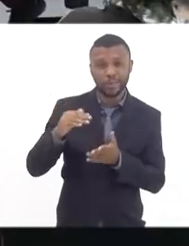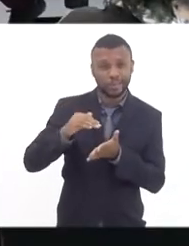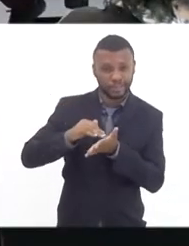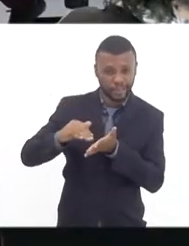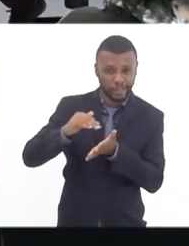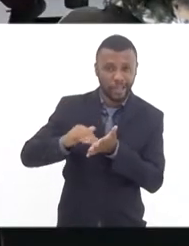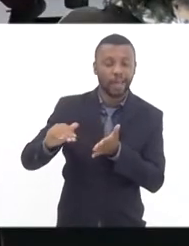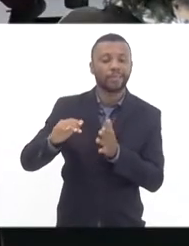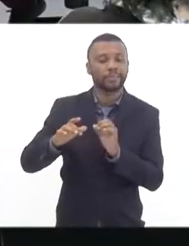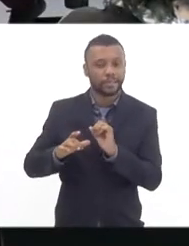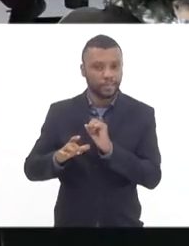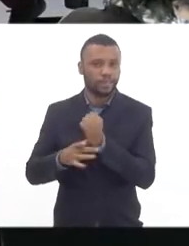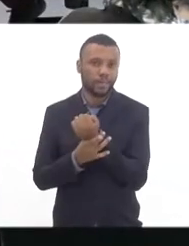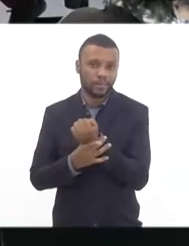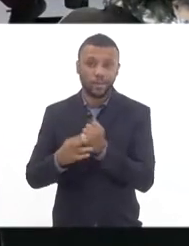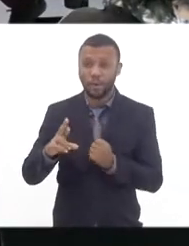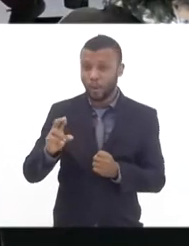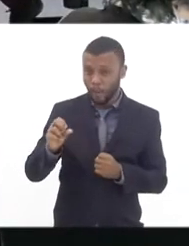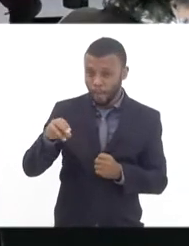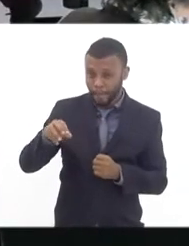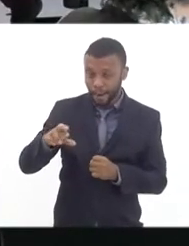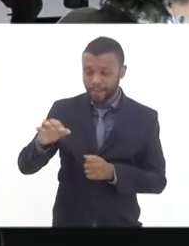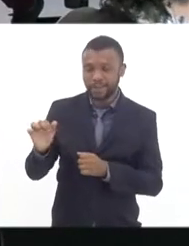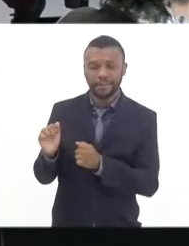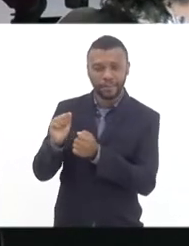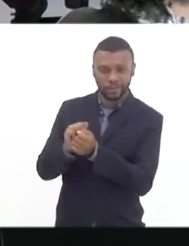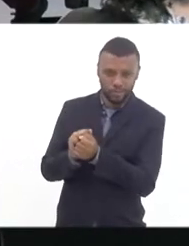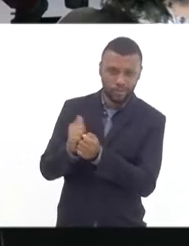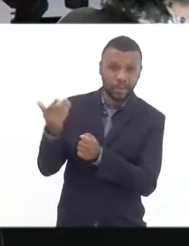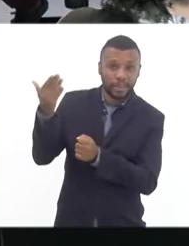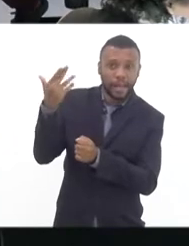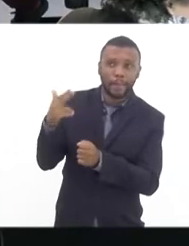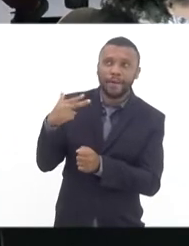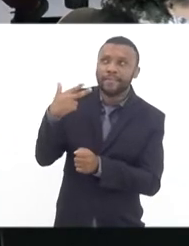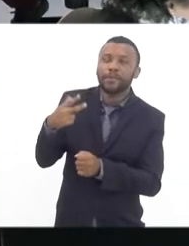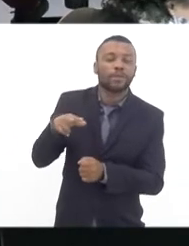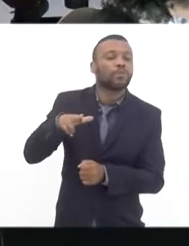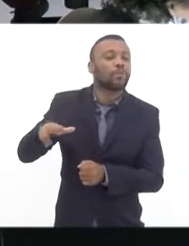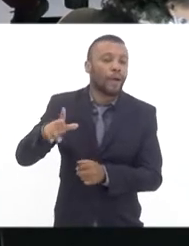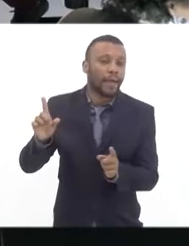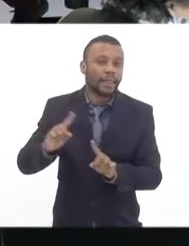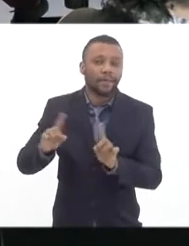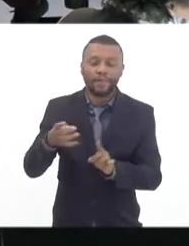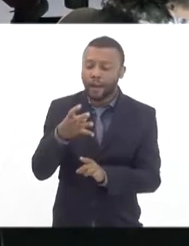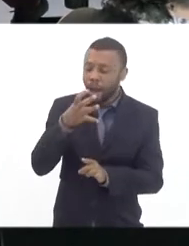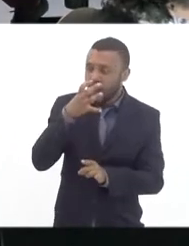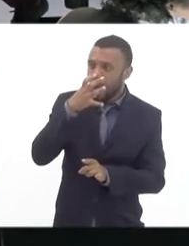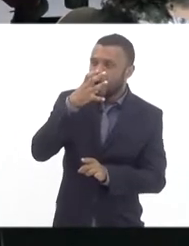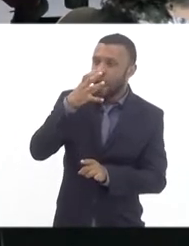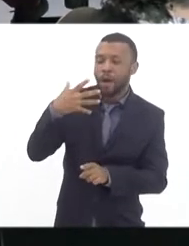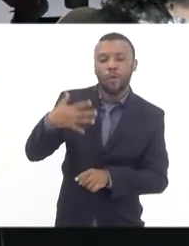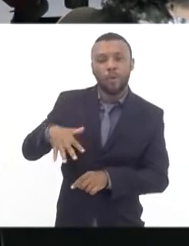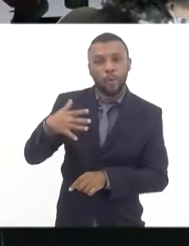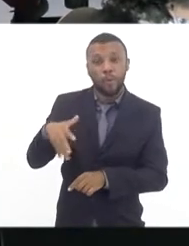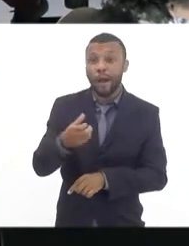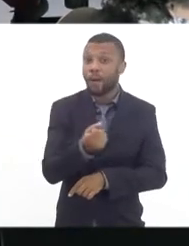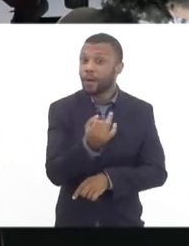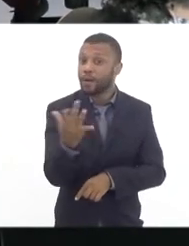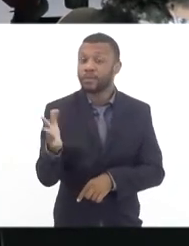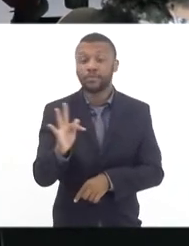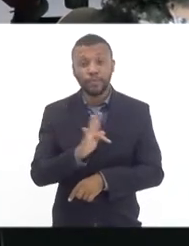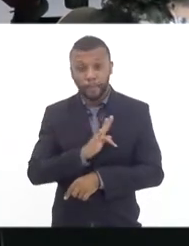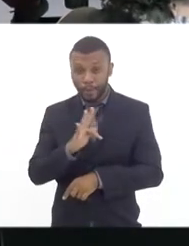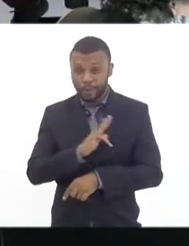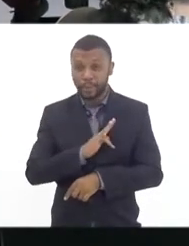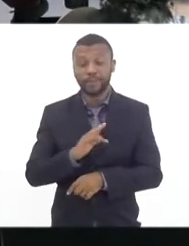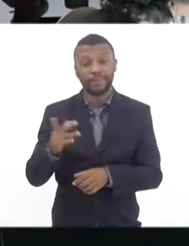Regis nos acompanhando, ele ainda não era vereador, e a gente ficou impressionado de ver a quantidade de policial militar que estava lá